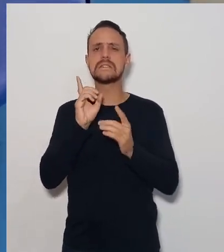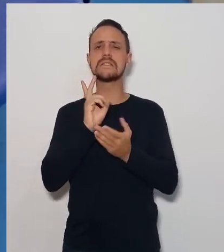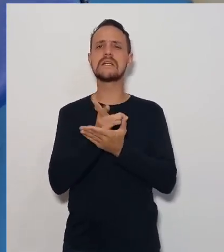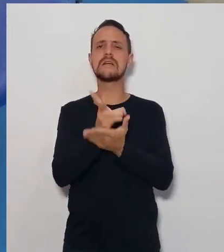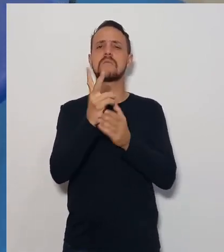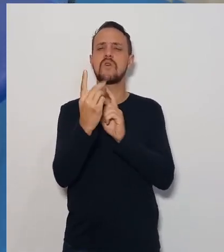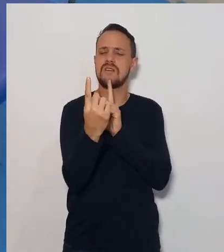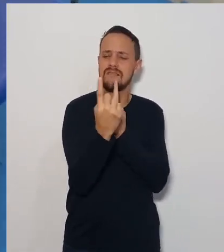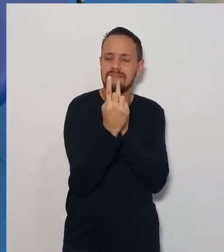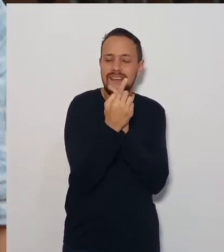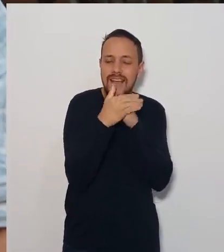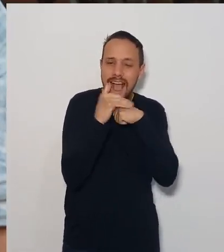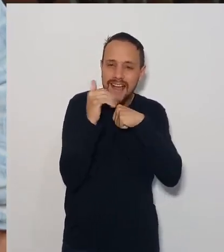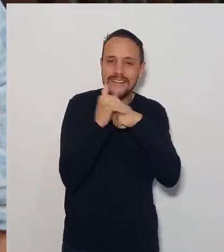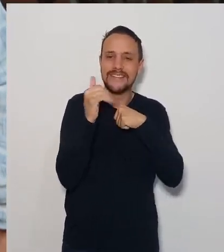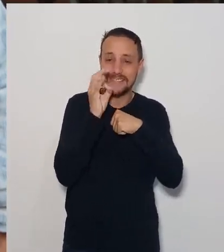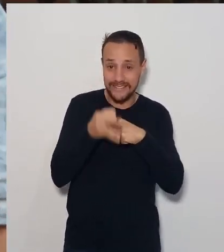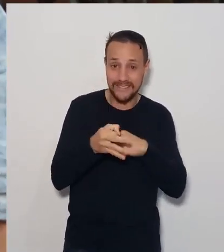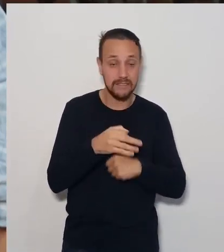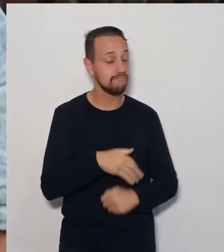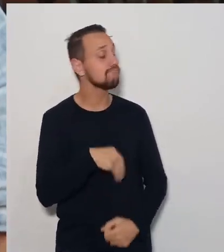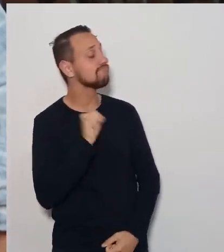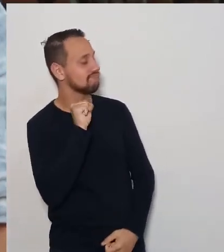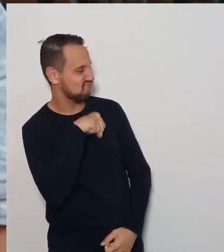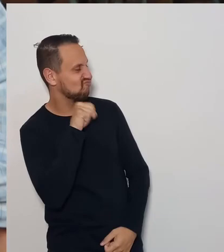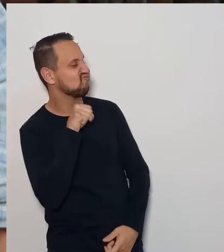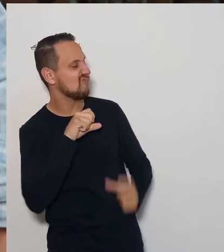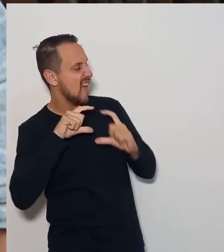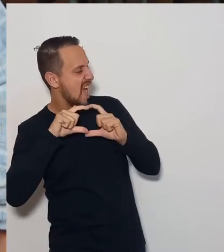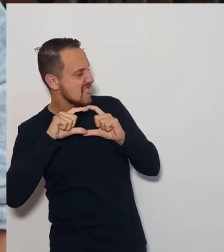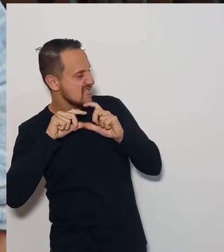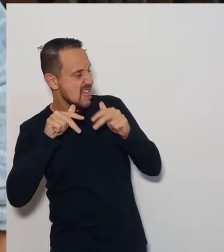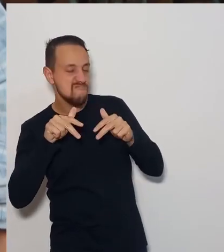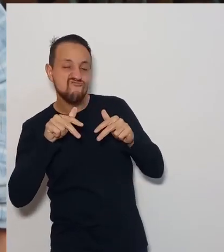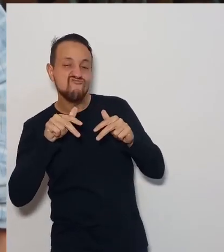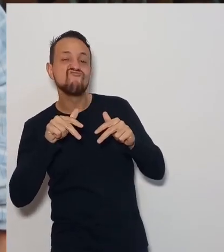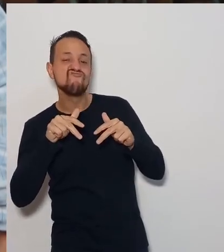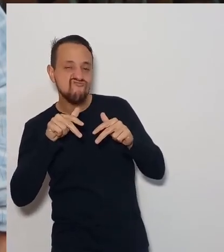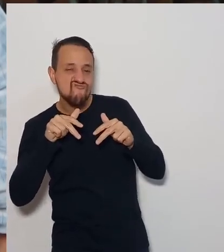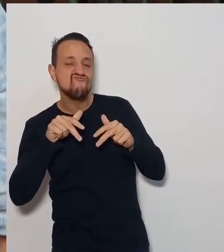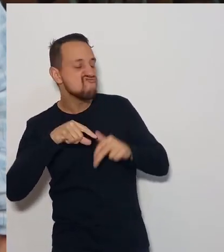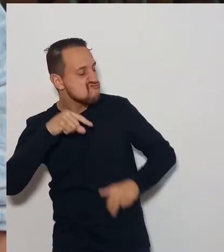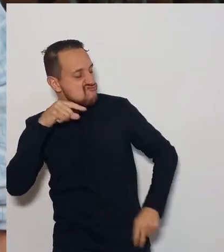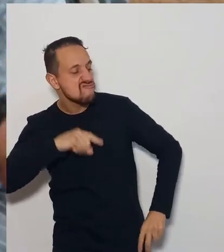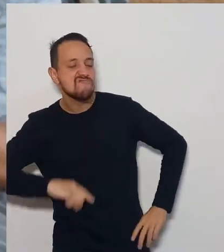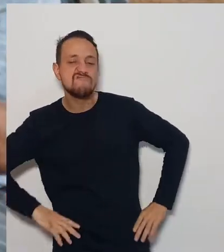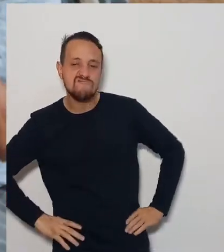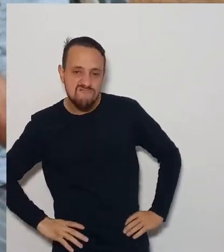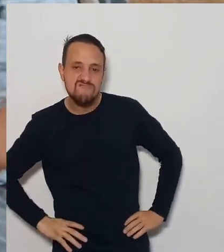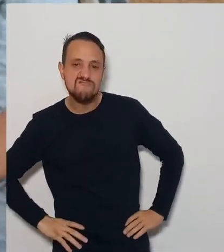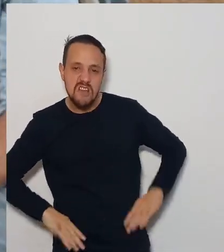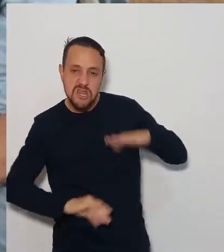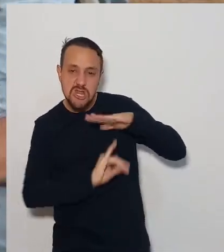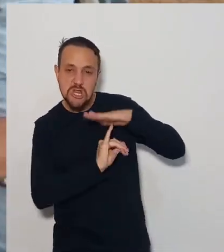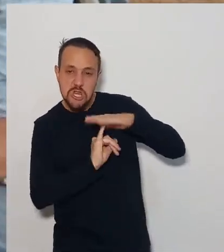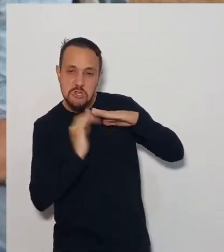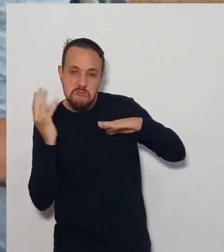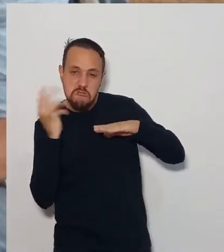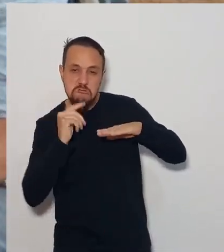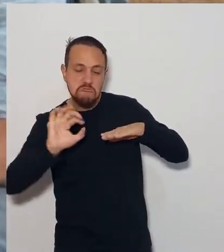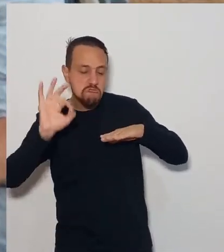muito carinho. Não foi? E foi. Uhum. Ah, Defi, vou falar pra você, viu? Ô, uma instituição igual aquela, acho que não tem não. Não